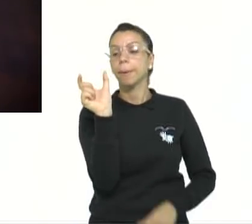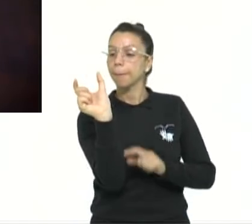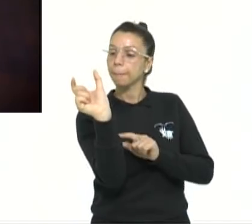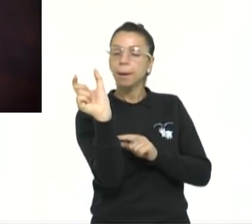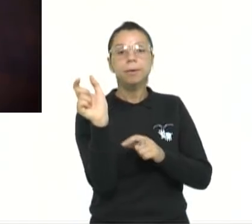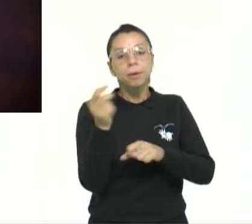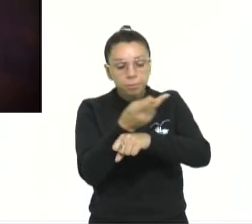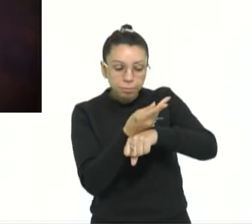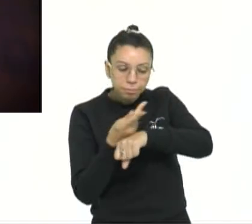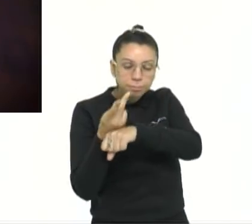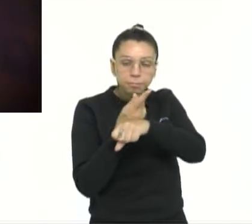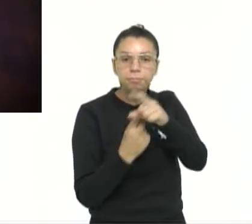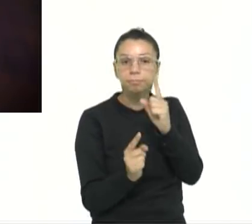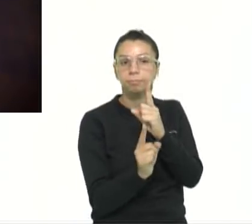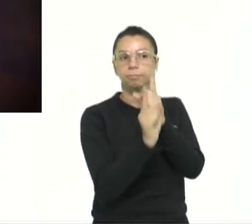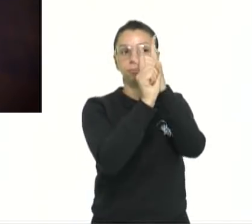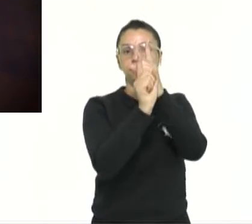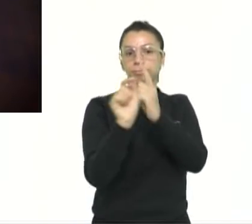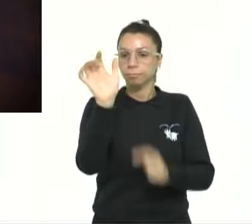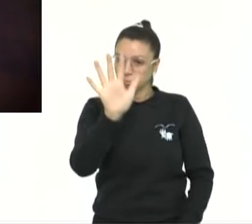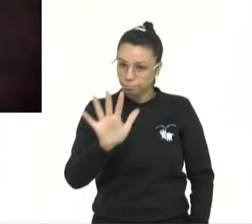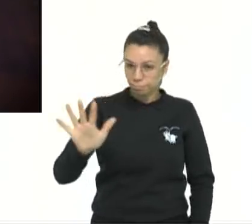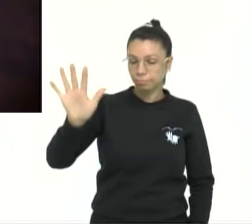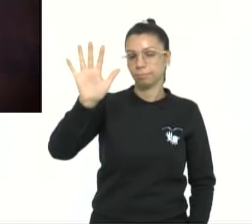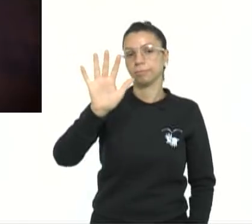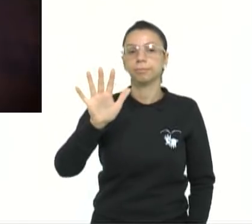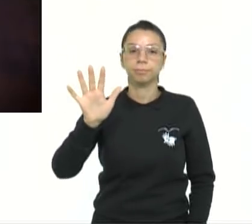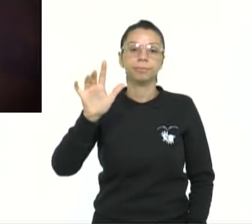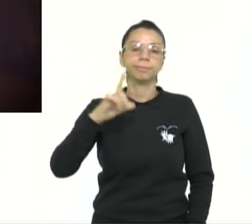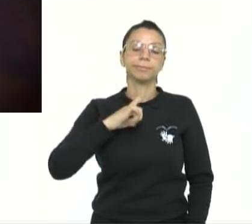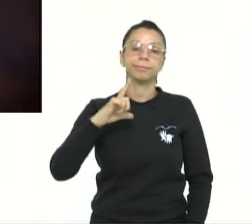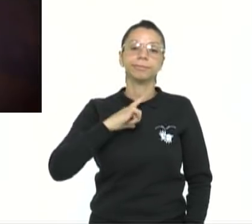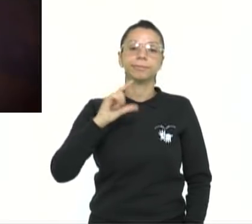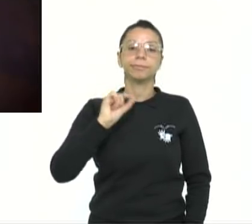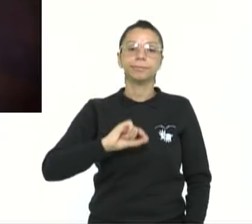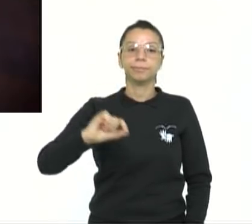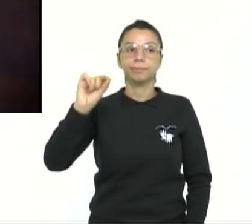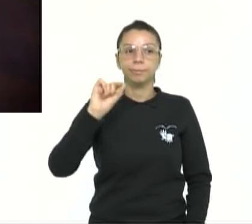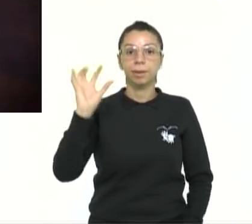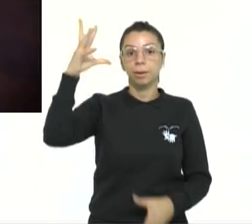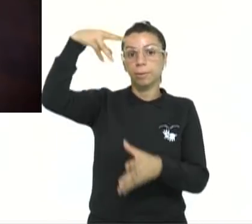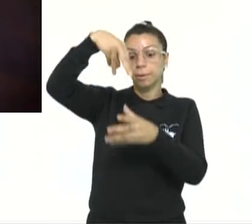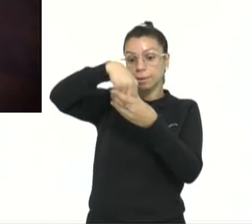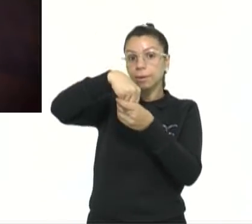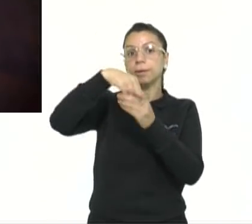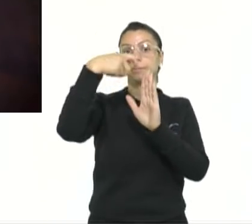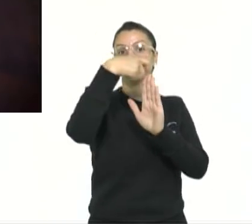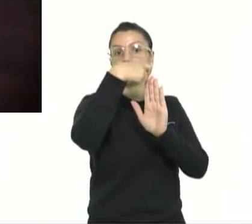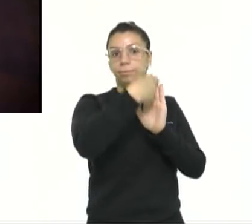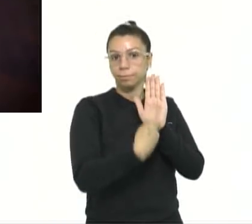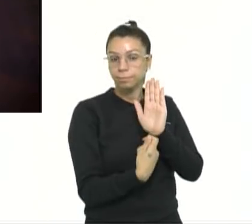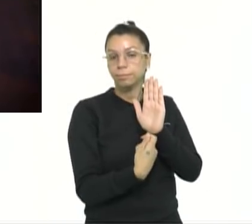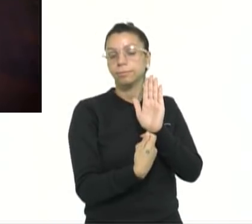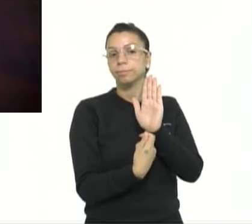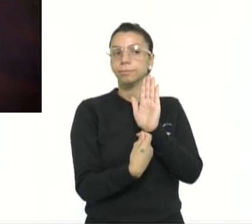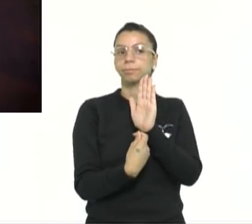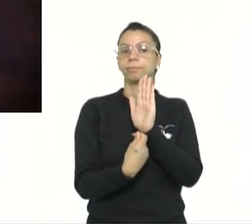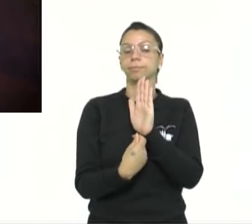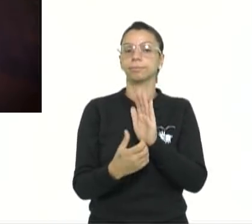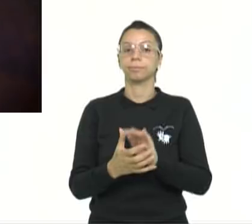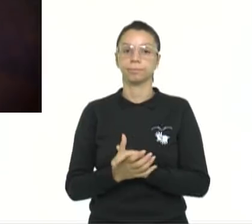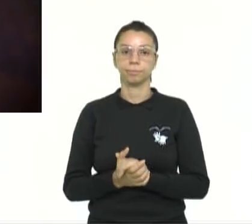você tem que achar nesse quadro aqui, elas estão inseridas na história no momento